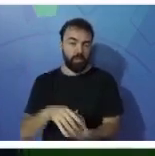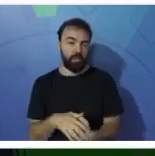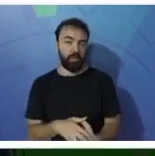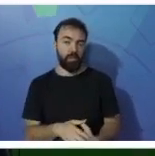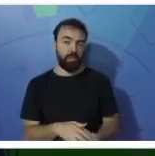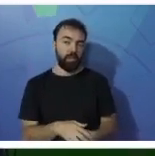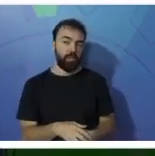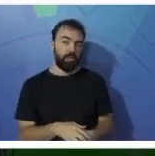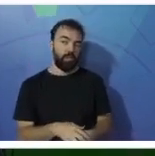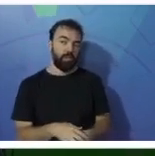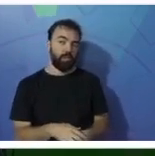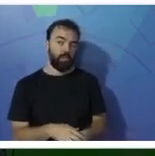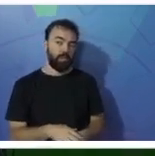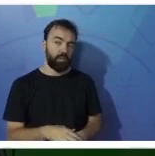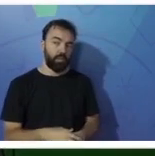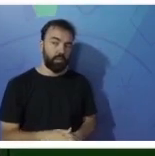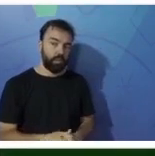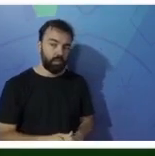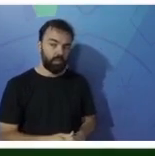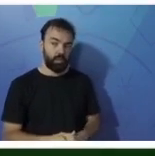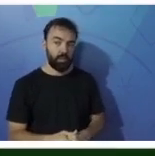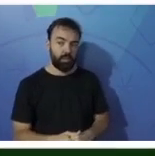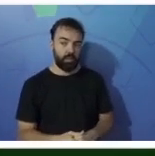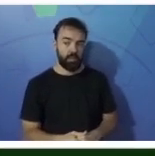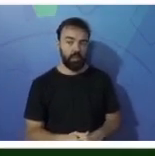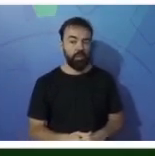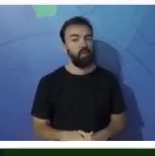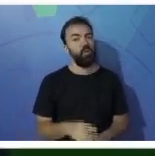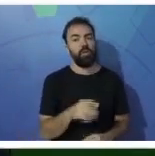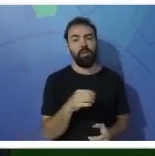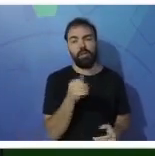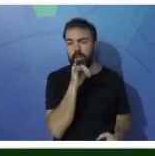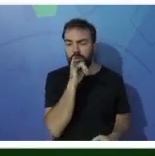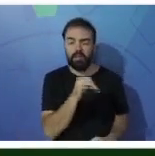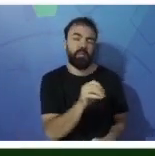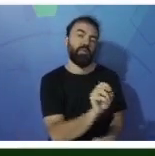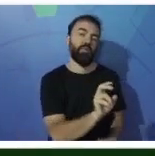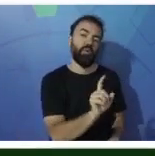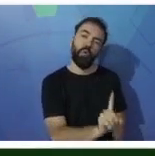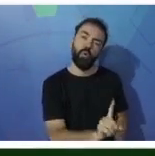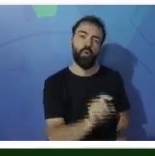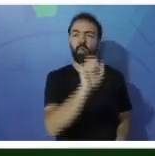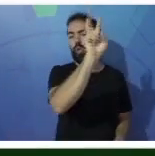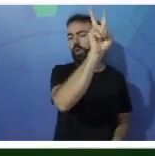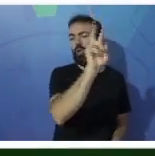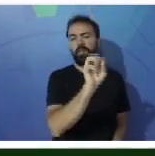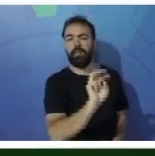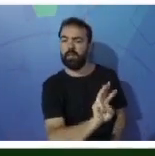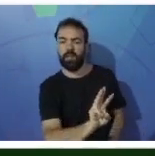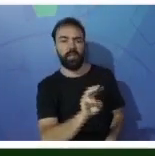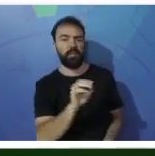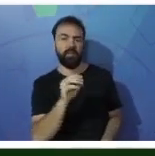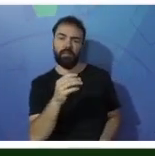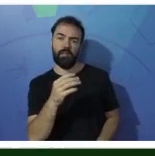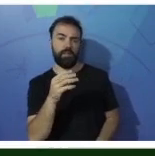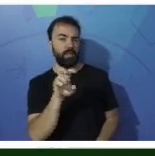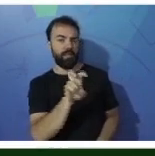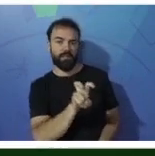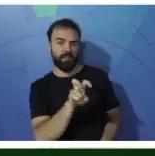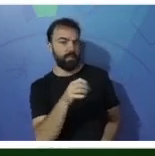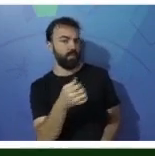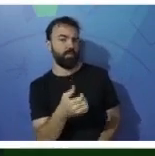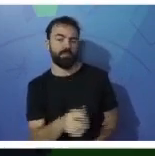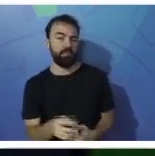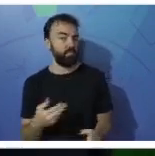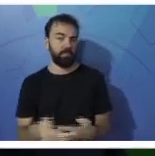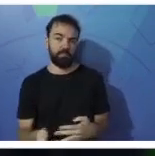texto da página 19 e 20. Então, pode ser que um fique em um local, o 2 em outro, o 3 em outro. Ok,